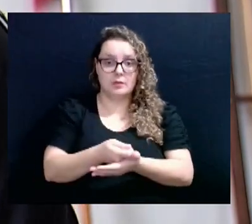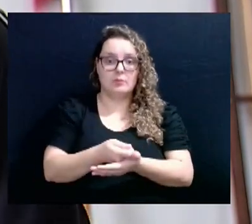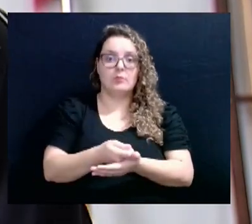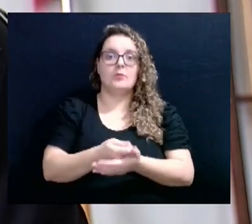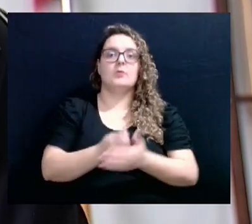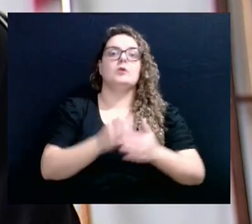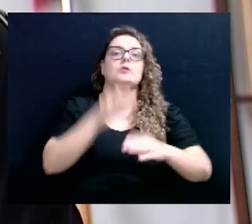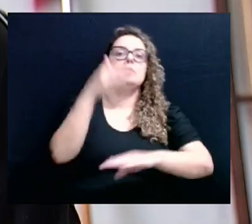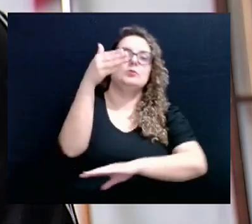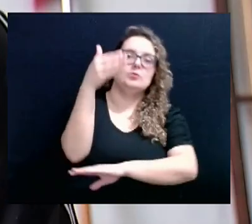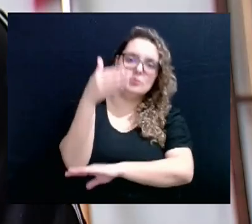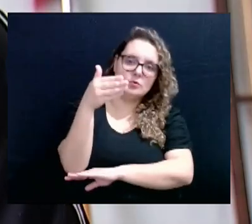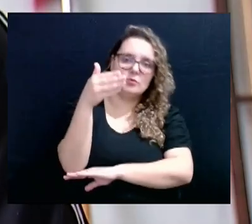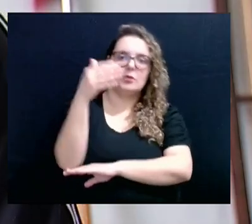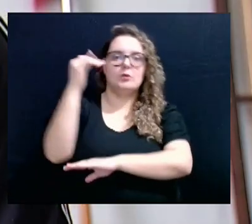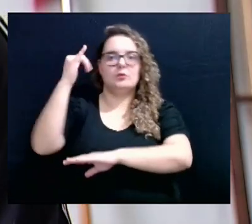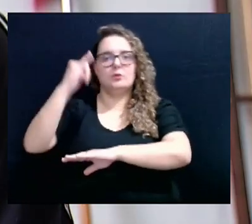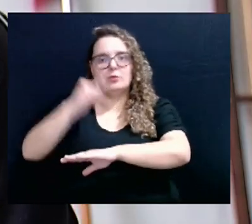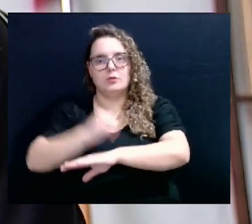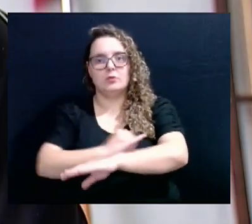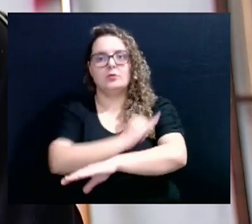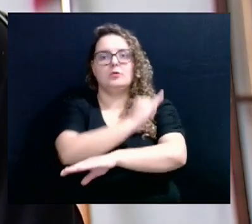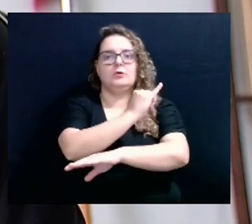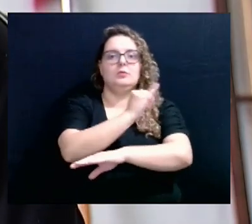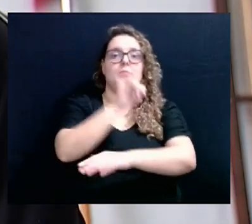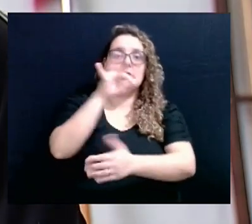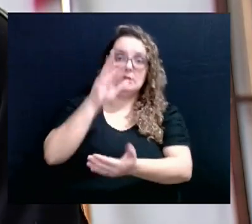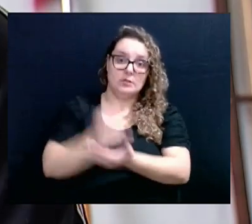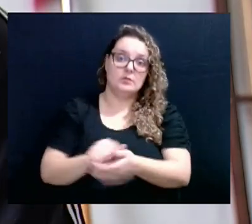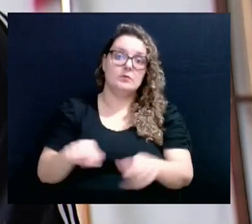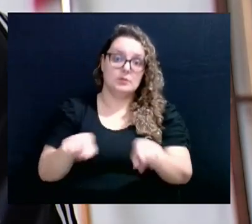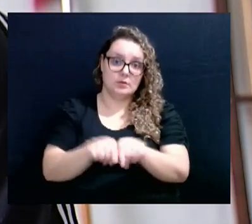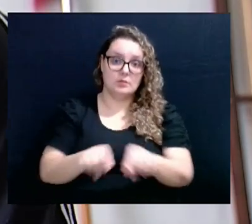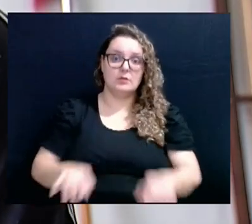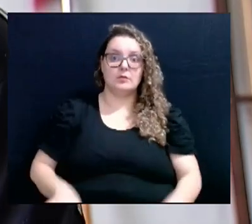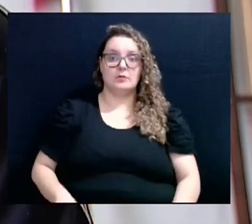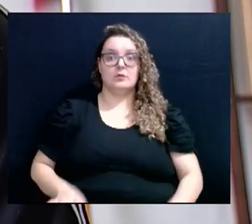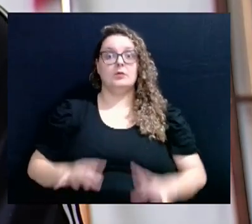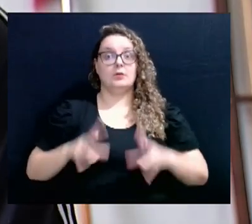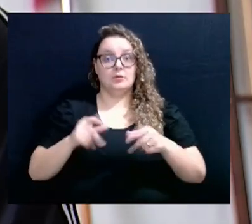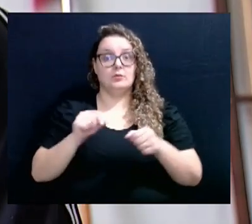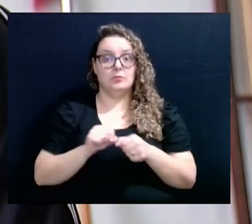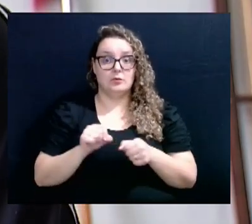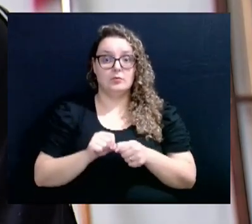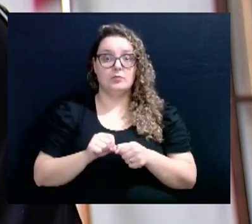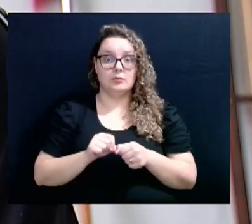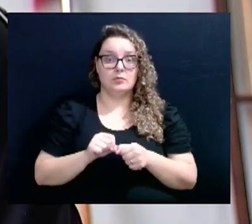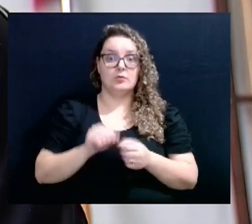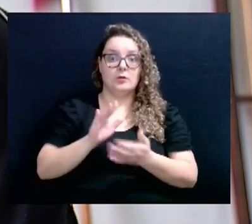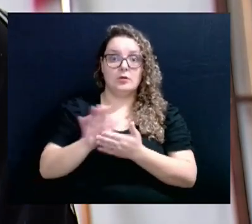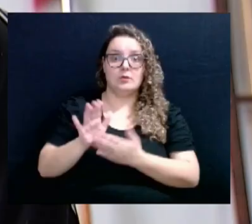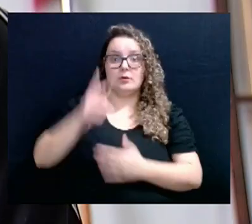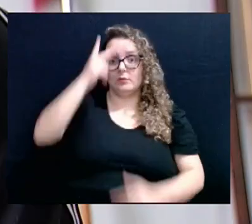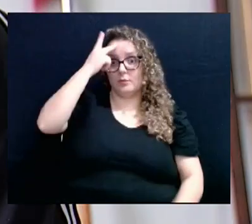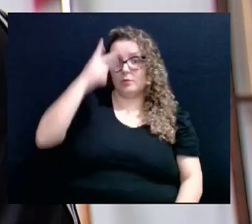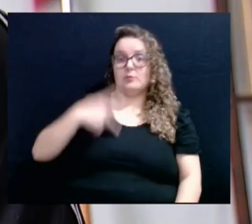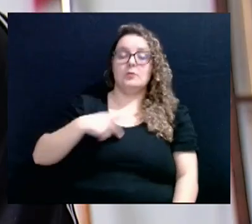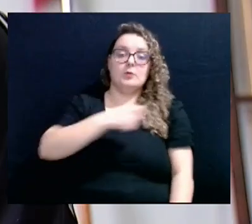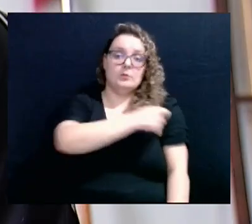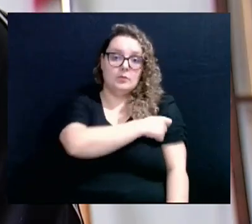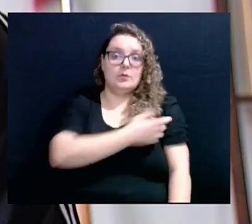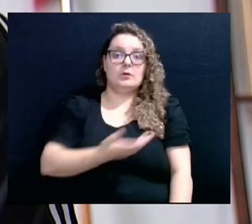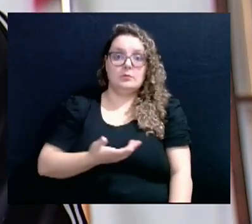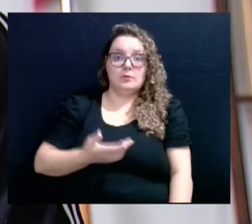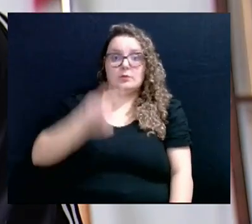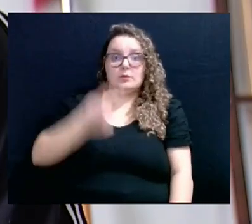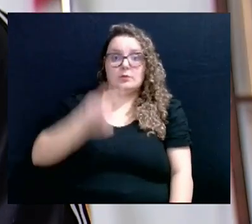do aéreo, a parte da inscrição também. E como é tudo feito, os custos pelo próprio aluno, pelo próprio atleta, essa ajuda ela